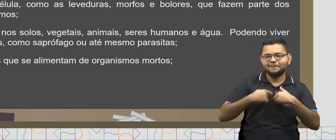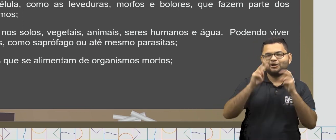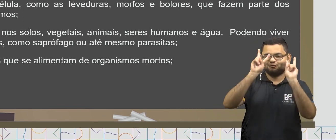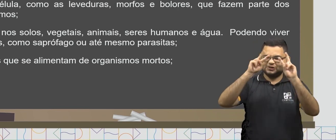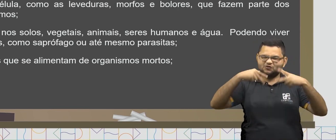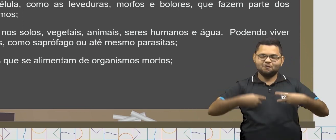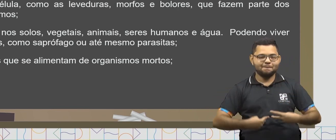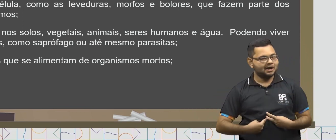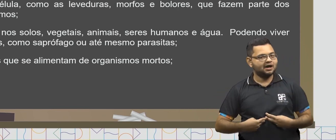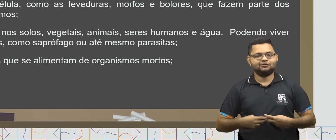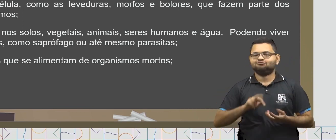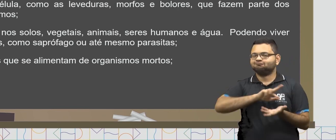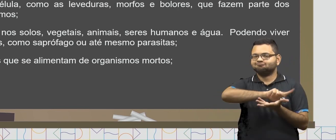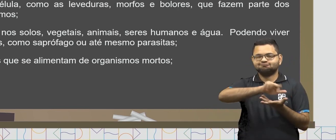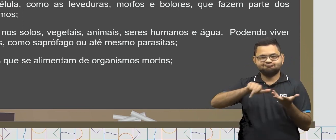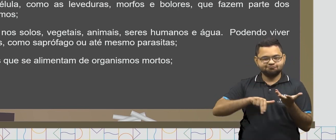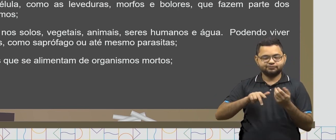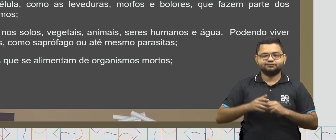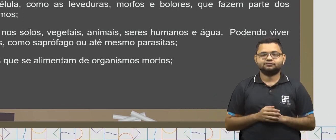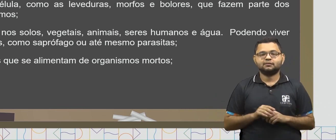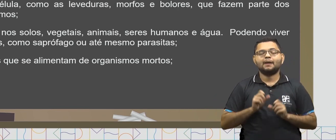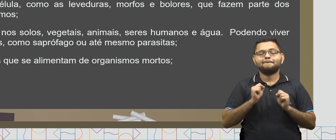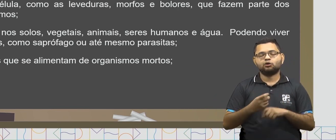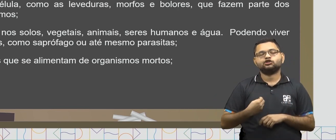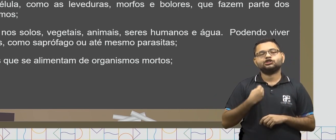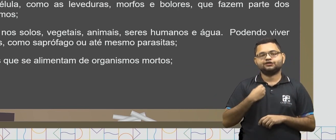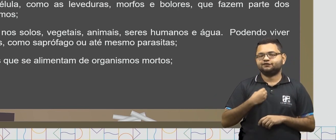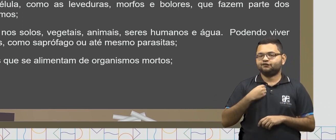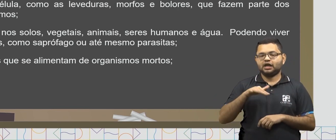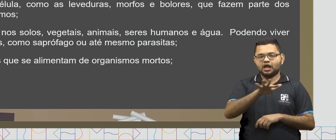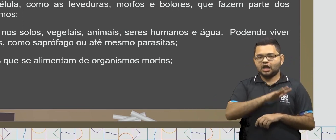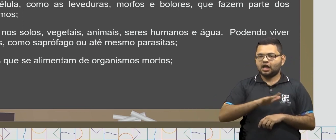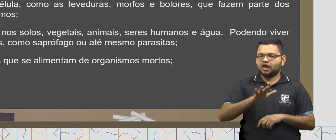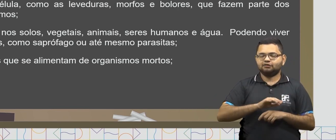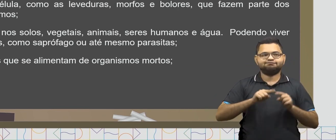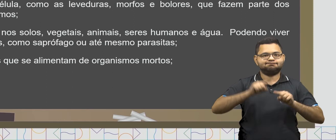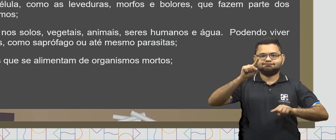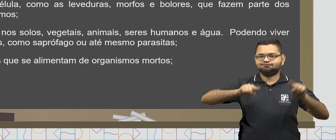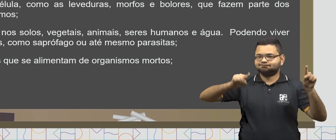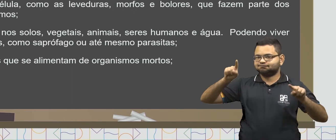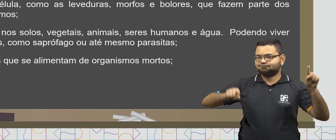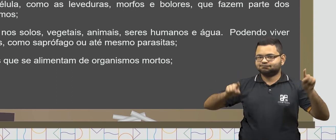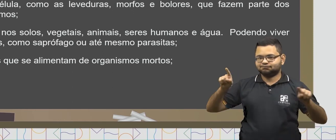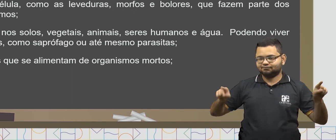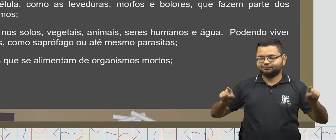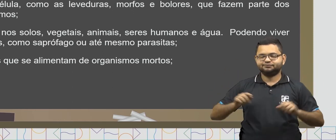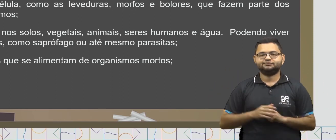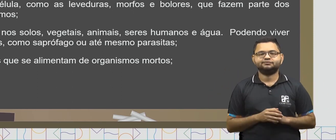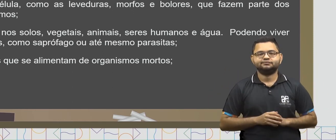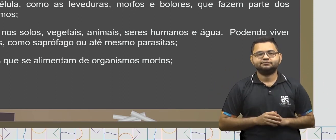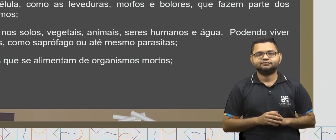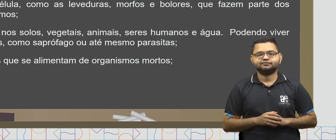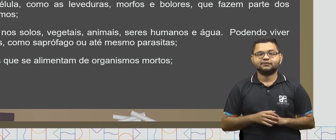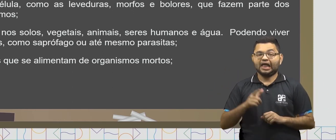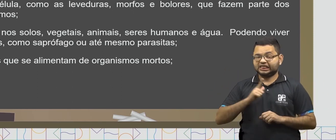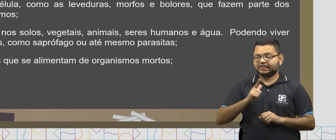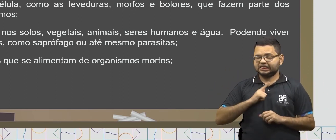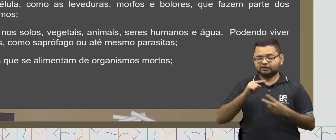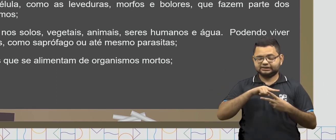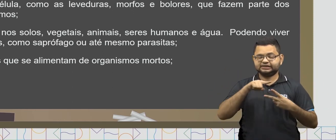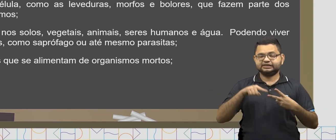animais, seres humanos e água, podendo viver em diferentes ambientes, como saprófagos ou até